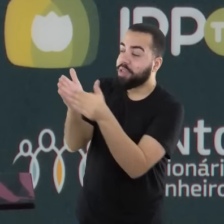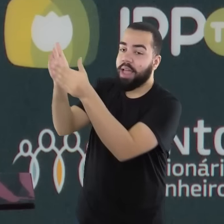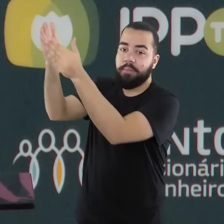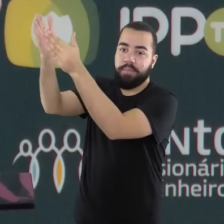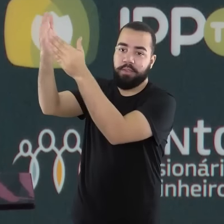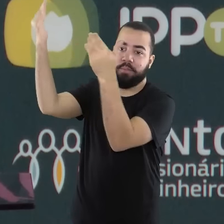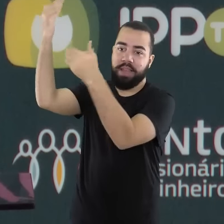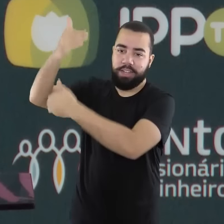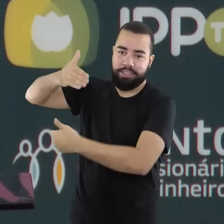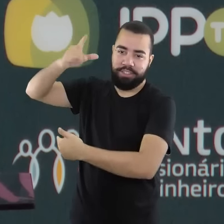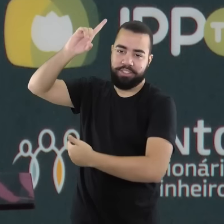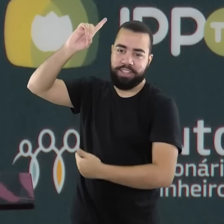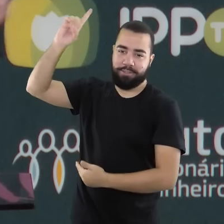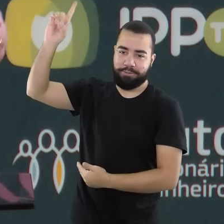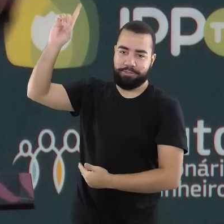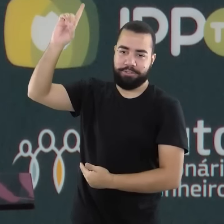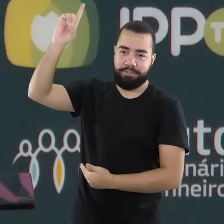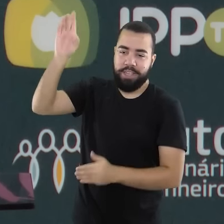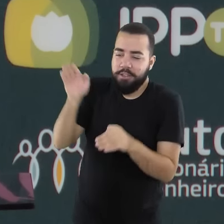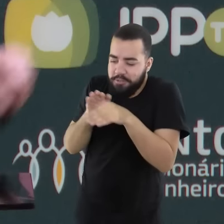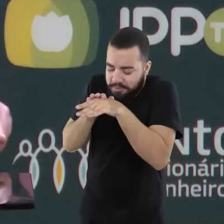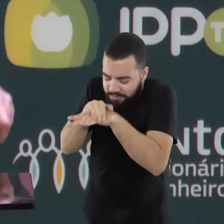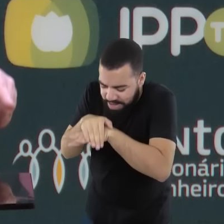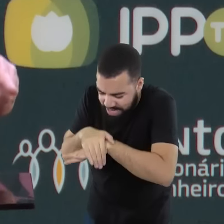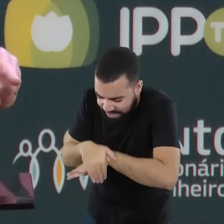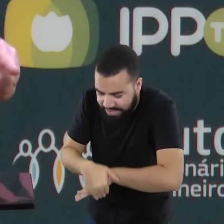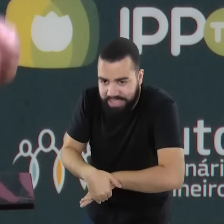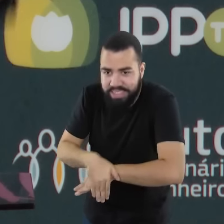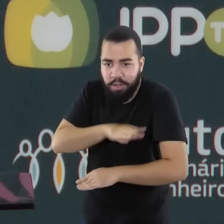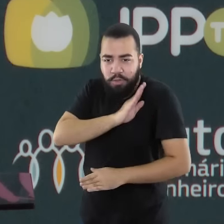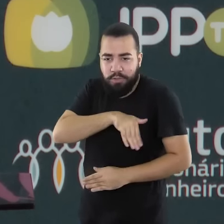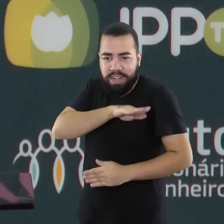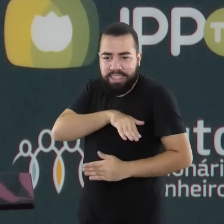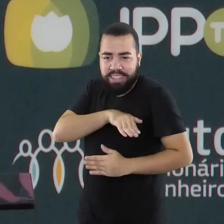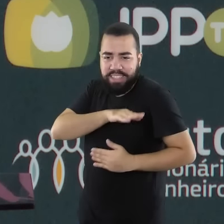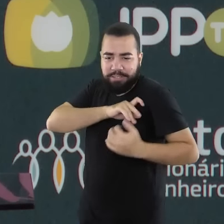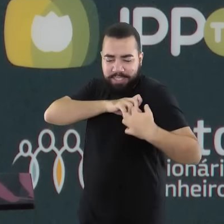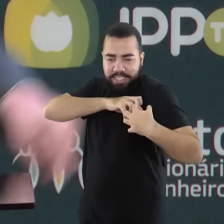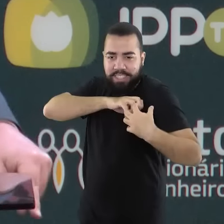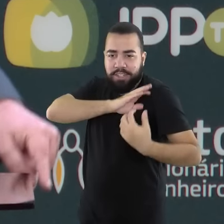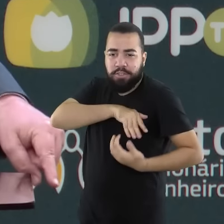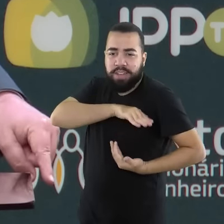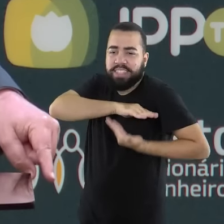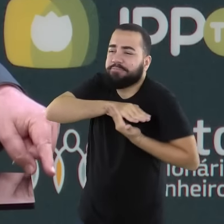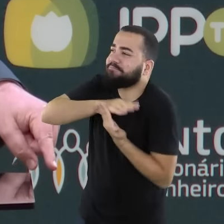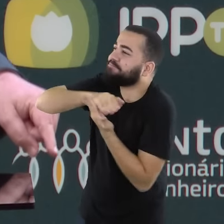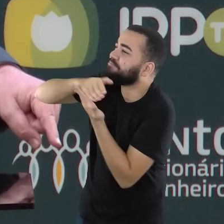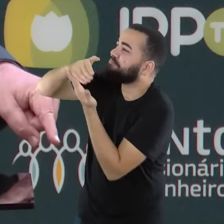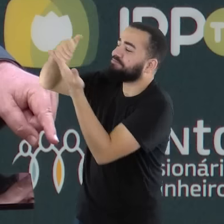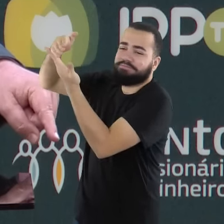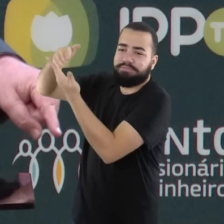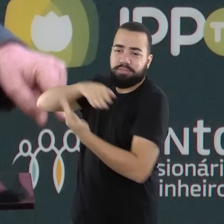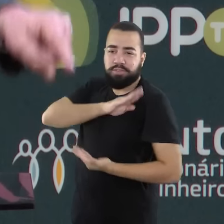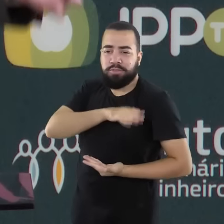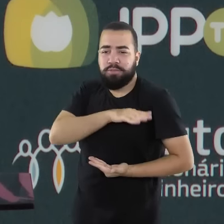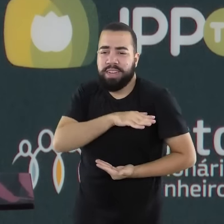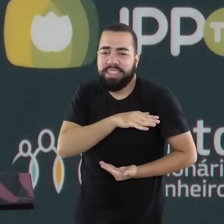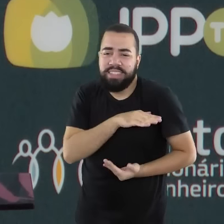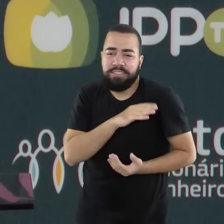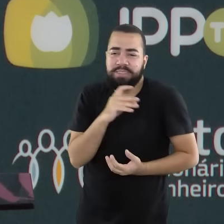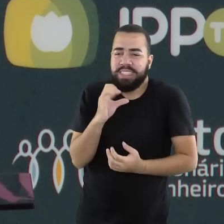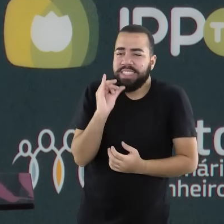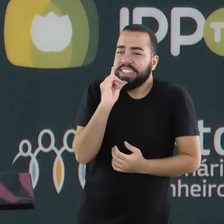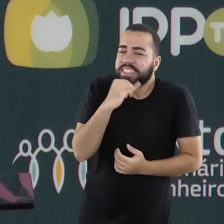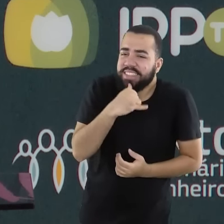passo é o passo da humilhação, do quebrantamento. Colocar a boca no pó e